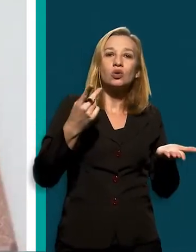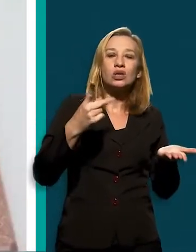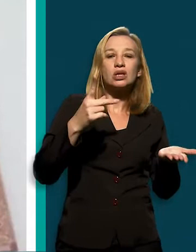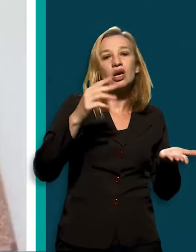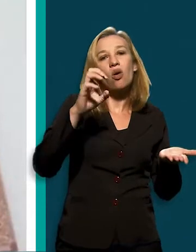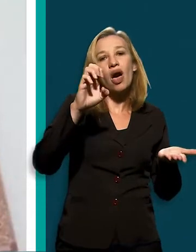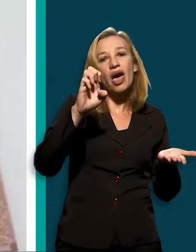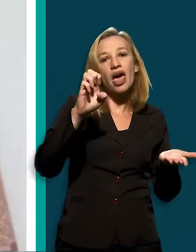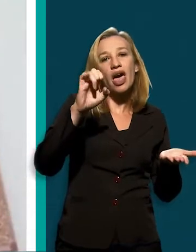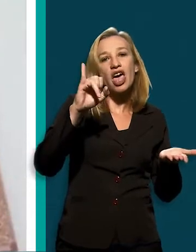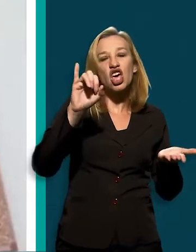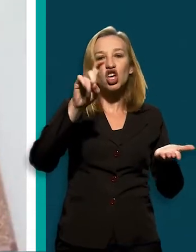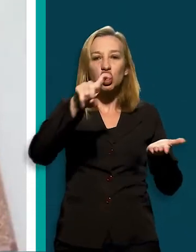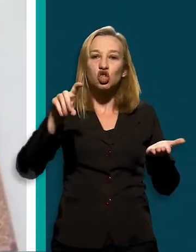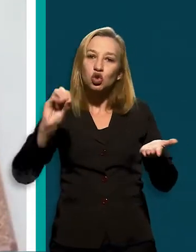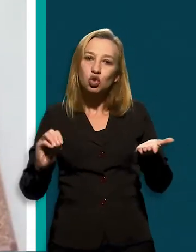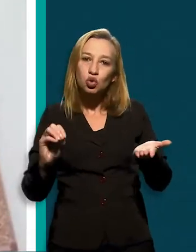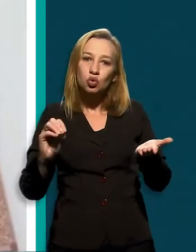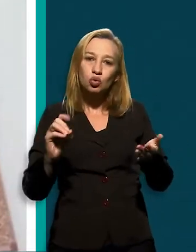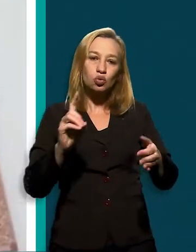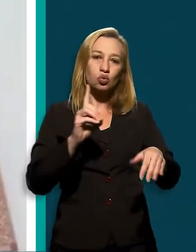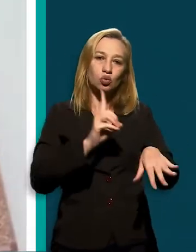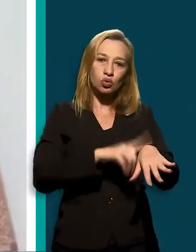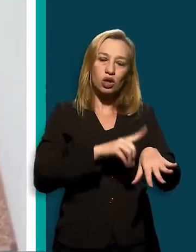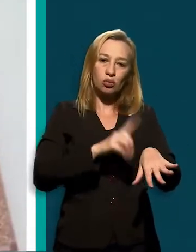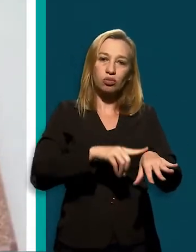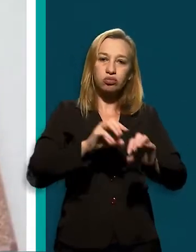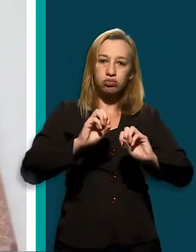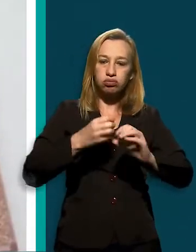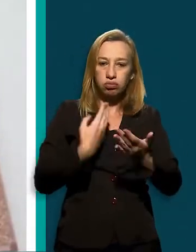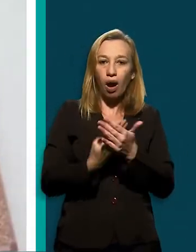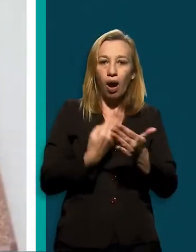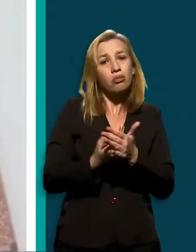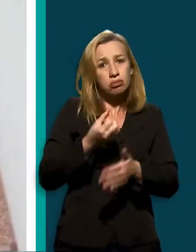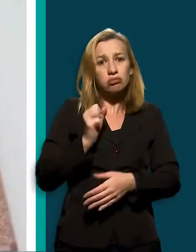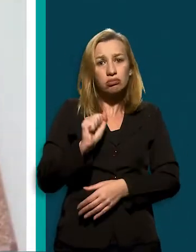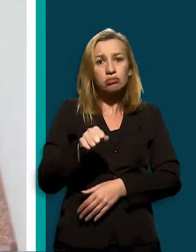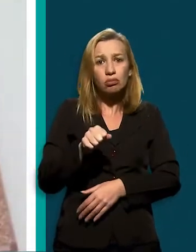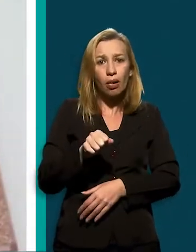seu eixo. São coisas que durante a aula dá para a gente